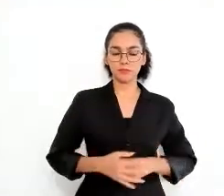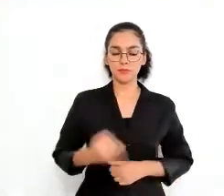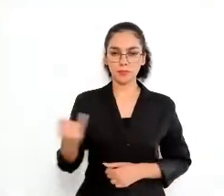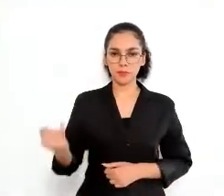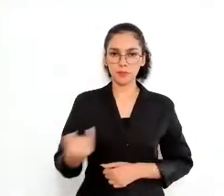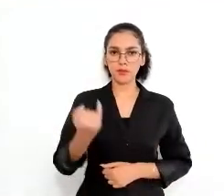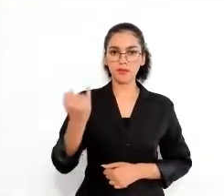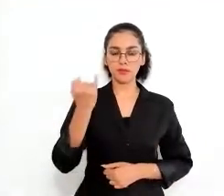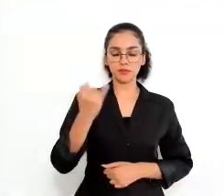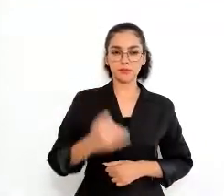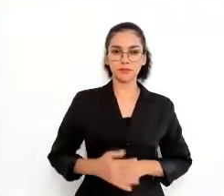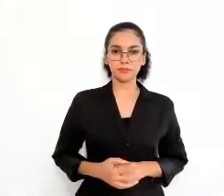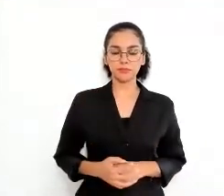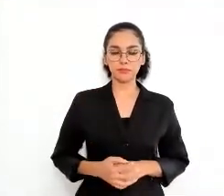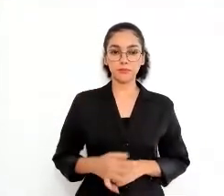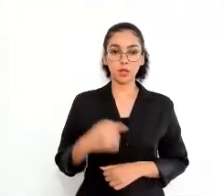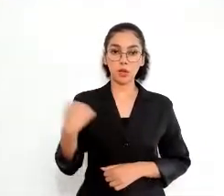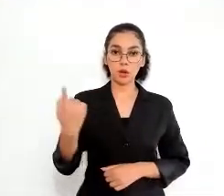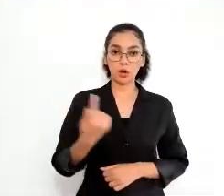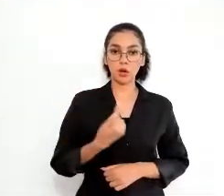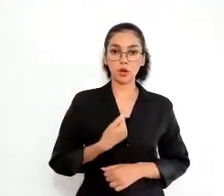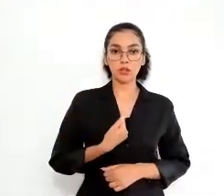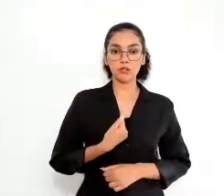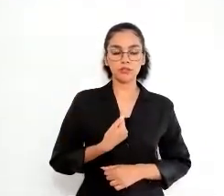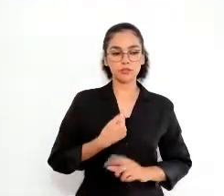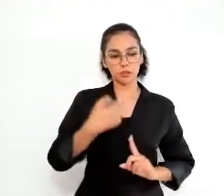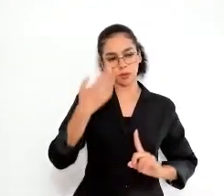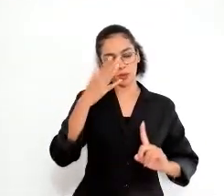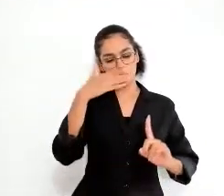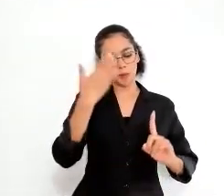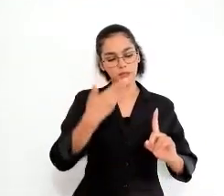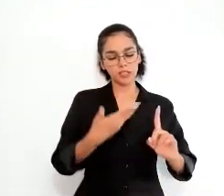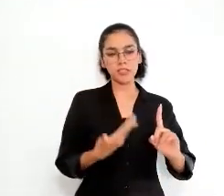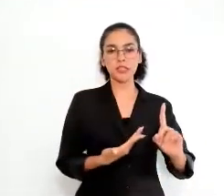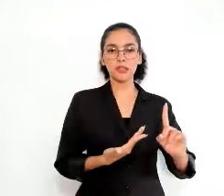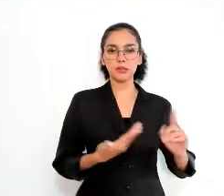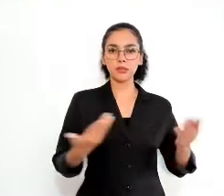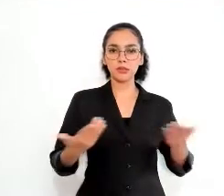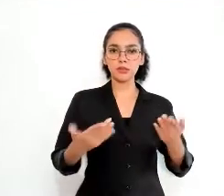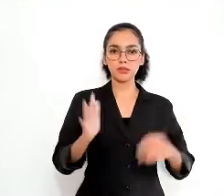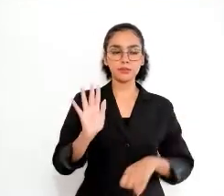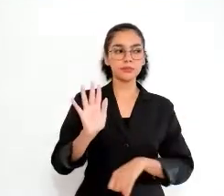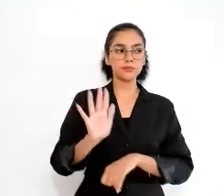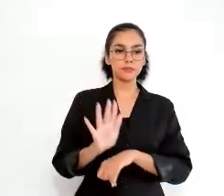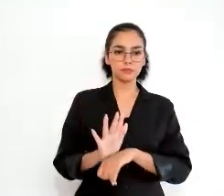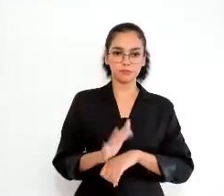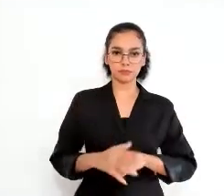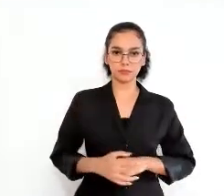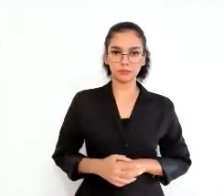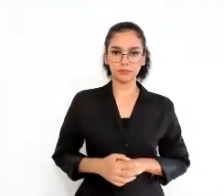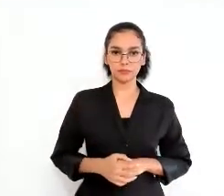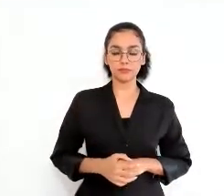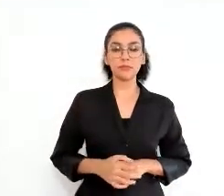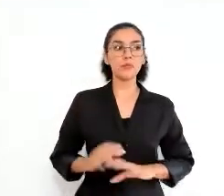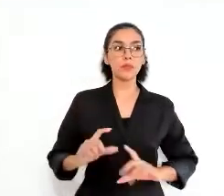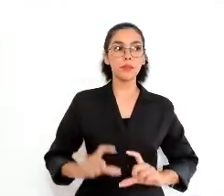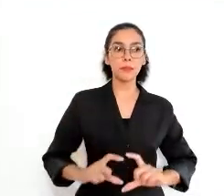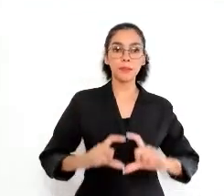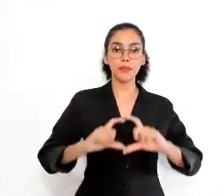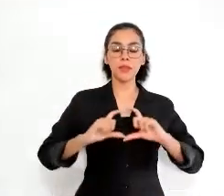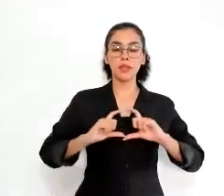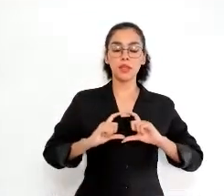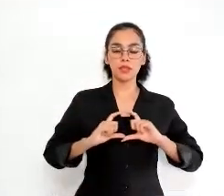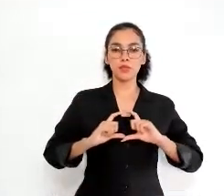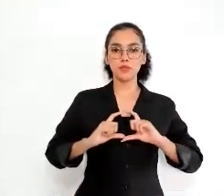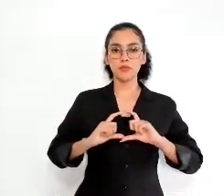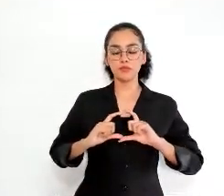Nós, os homenageados, nesta tarde, com as medalhas Valor